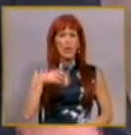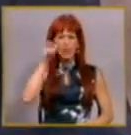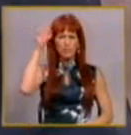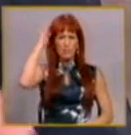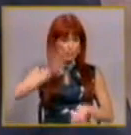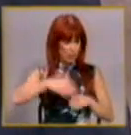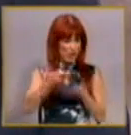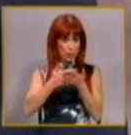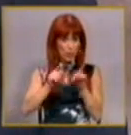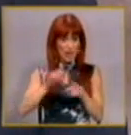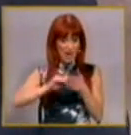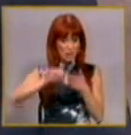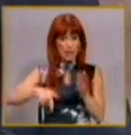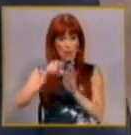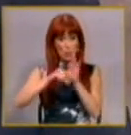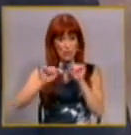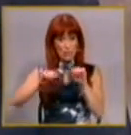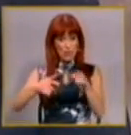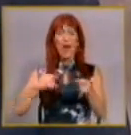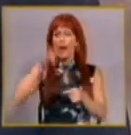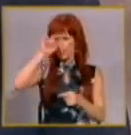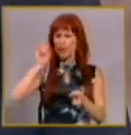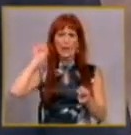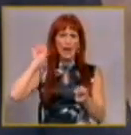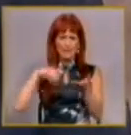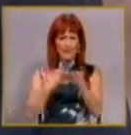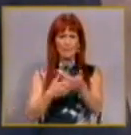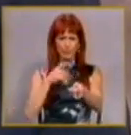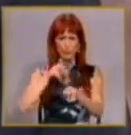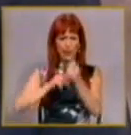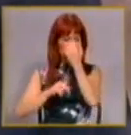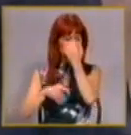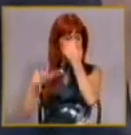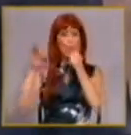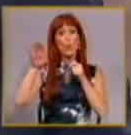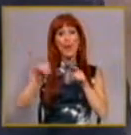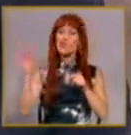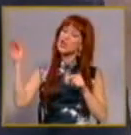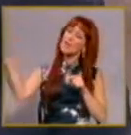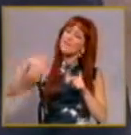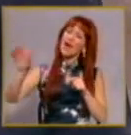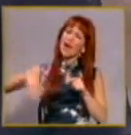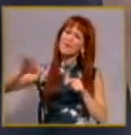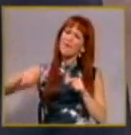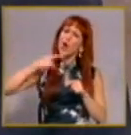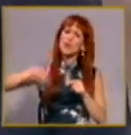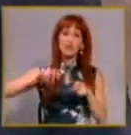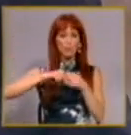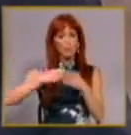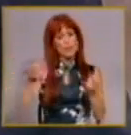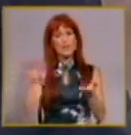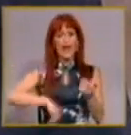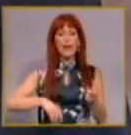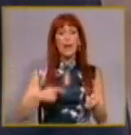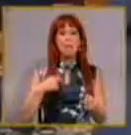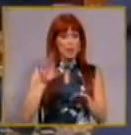à negociação e à assinatura daquele memorando, e é importante lembrar os portugueses disto, o Partido Socialista foi chamado várias vezes para resolver os problemas do país,